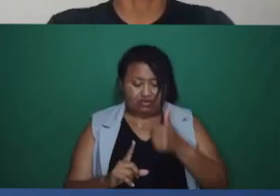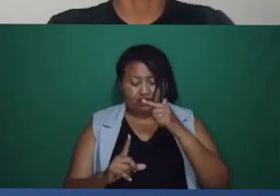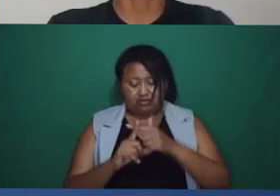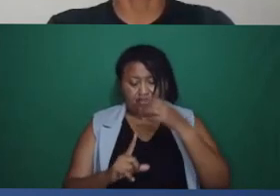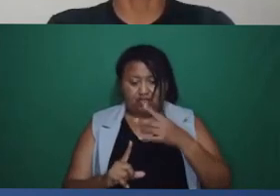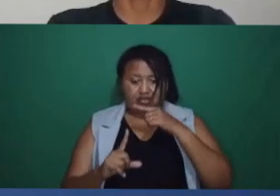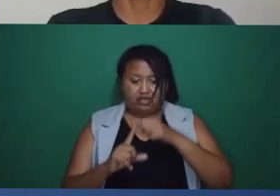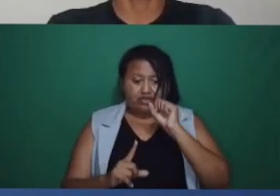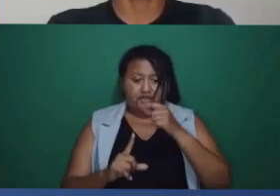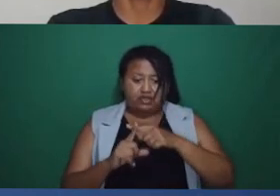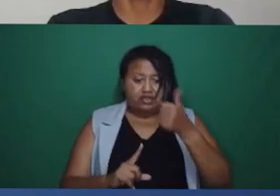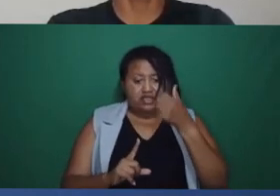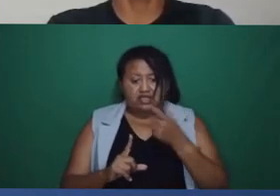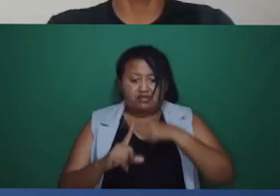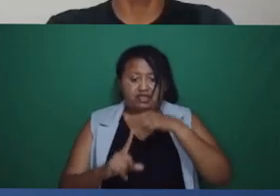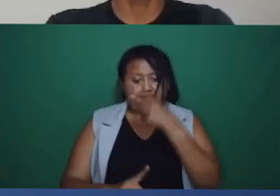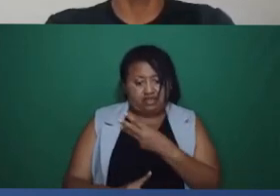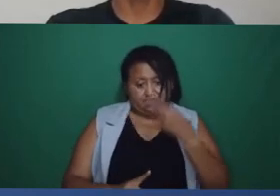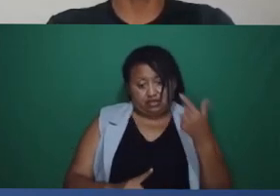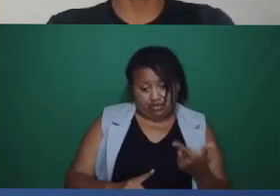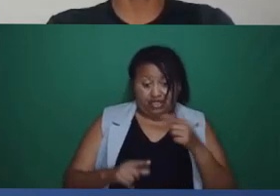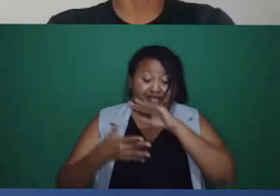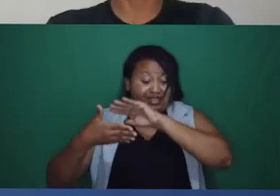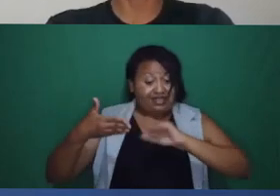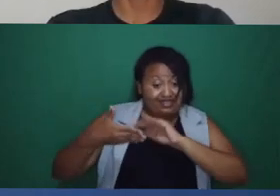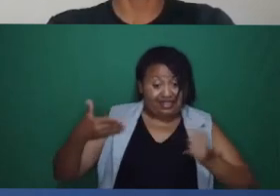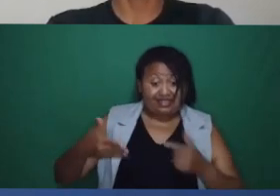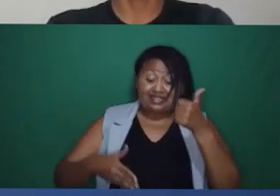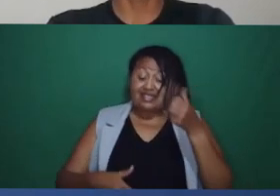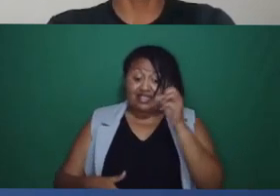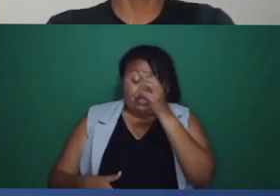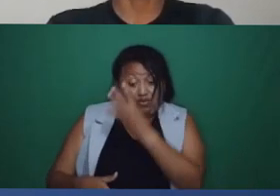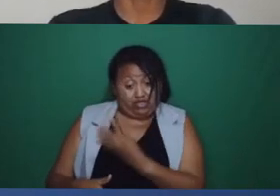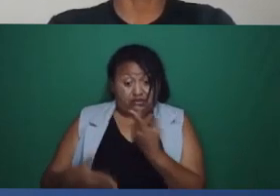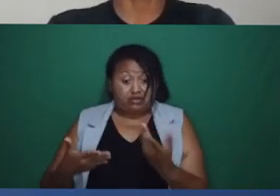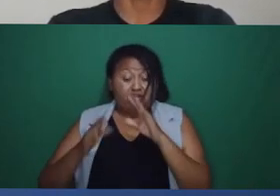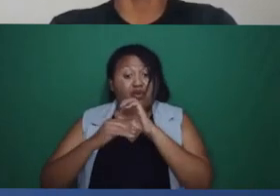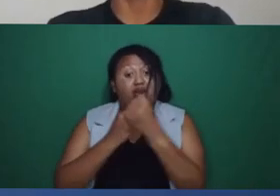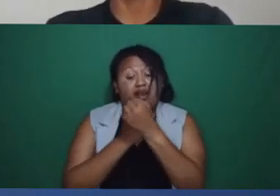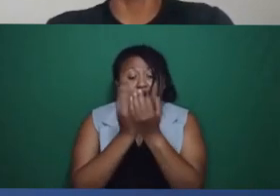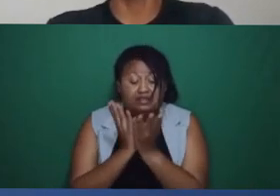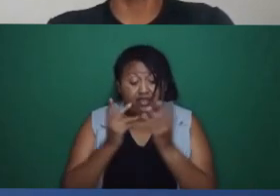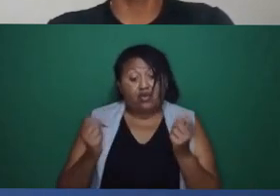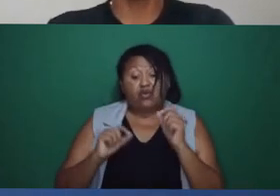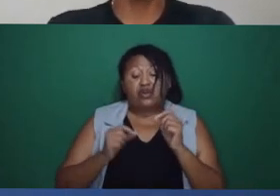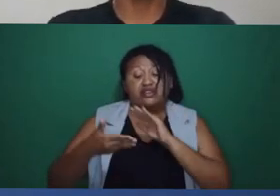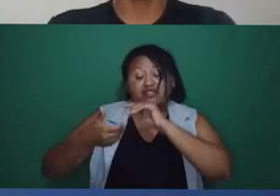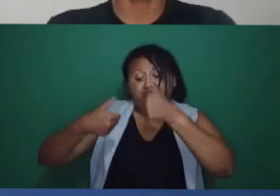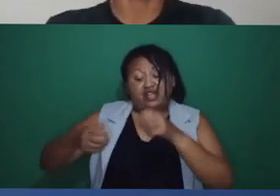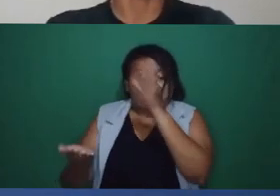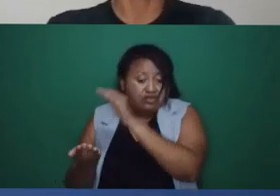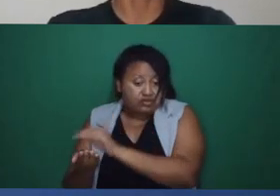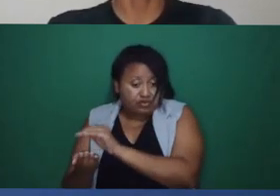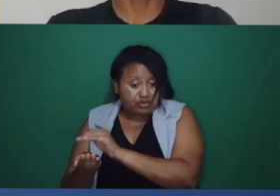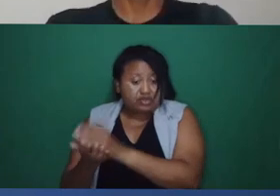mais 8 + 16 + 32 e retirar das 104 cartas para descobrir o que sobraria no monte